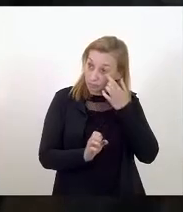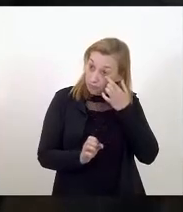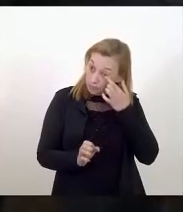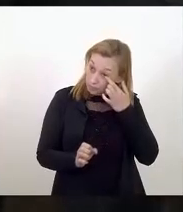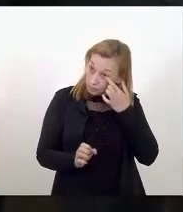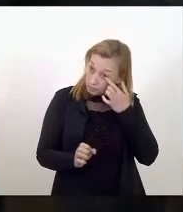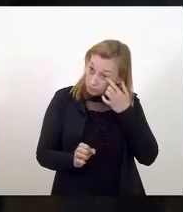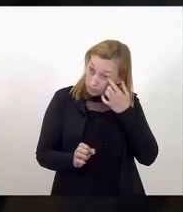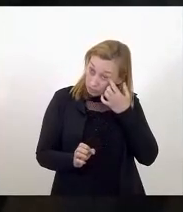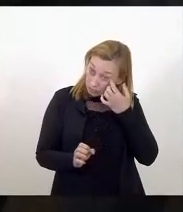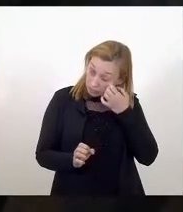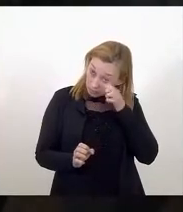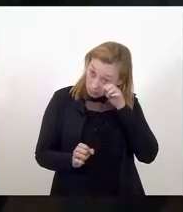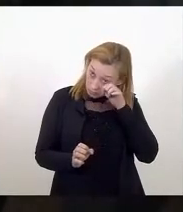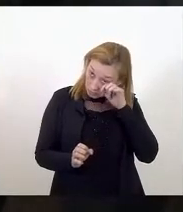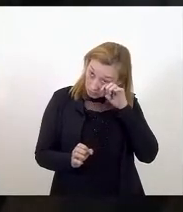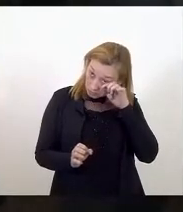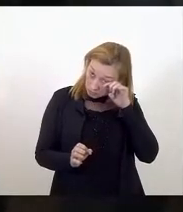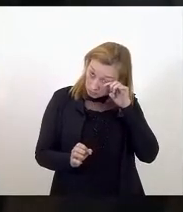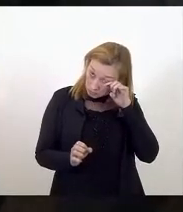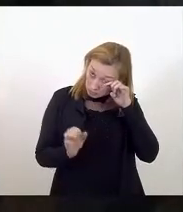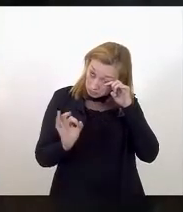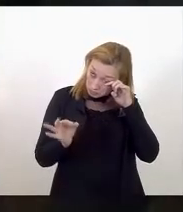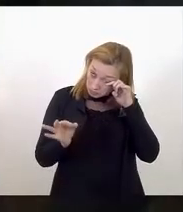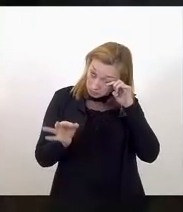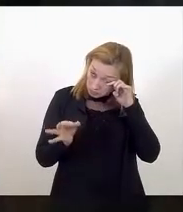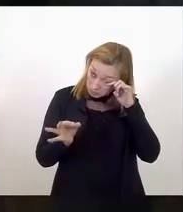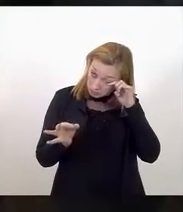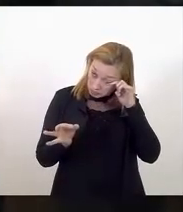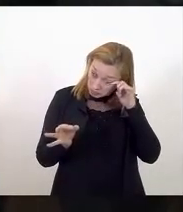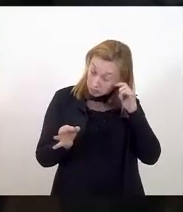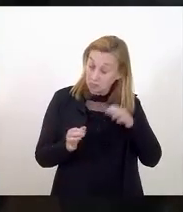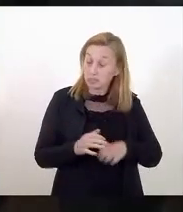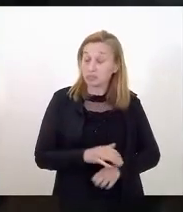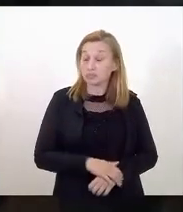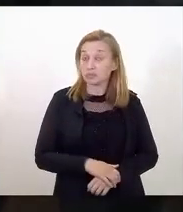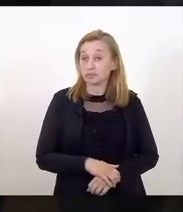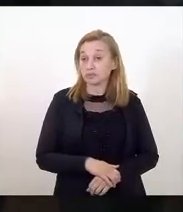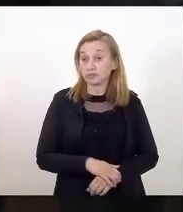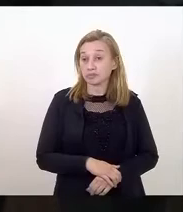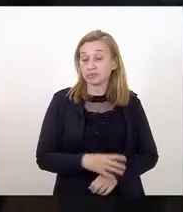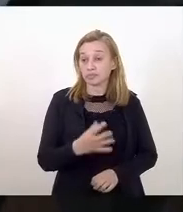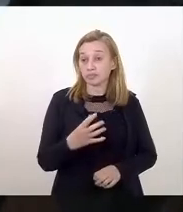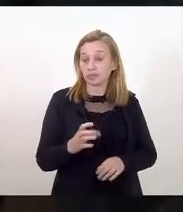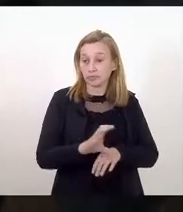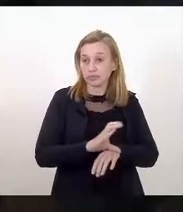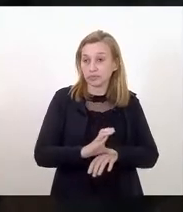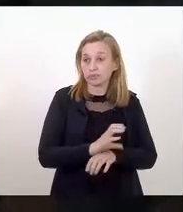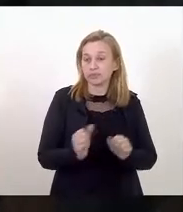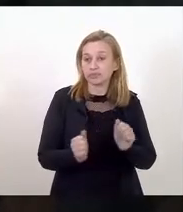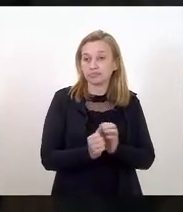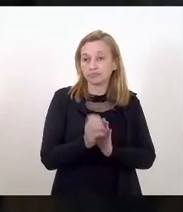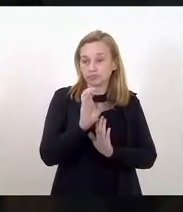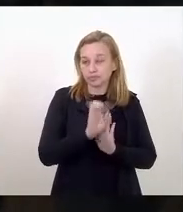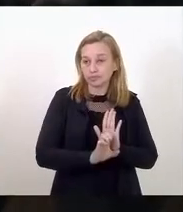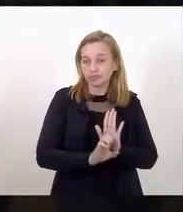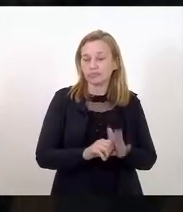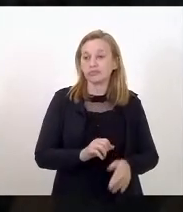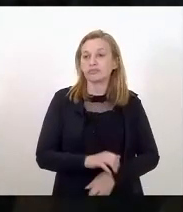Com emenda. Não isso? Com uma emenda. Parecer pela constitucionalidade com emenda.